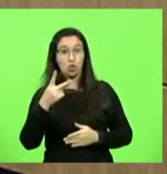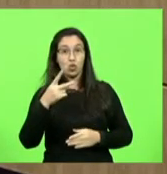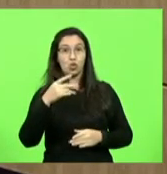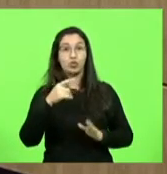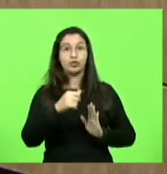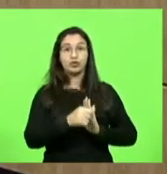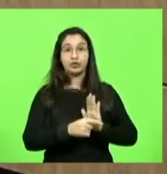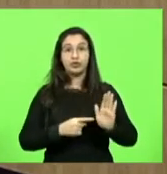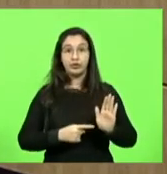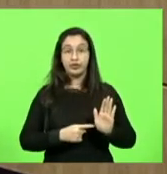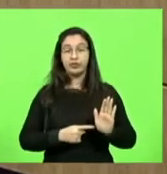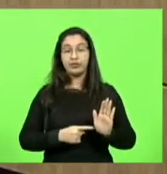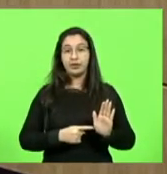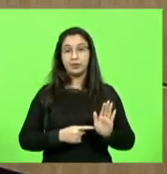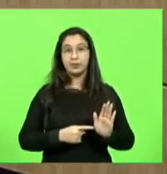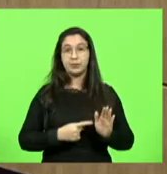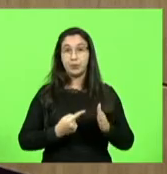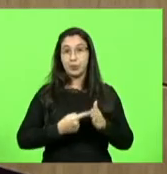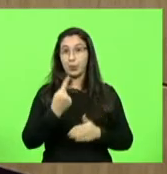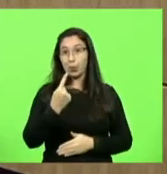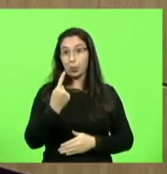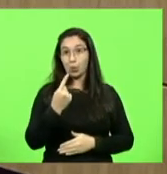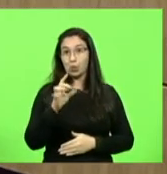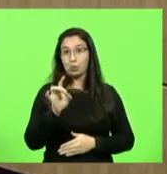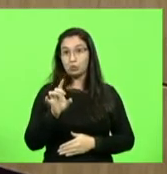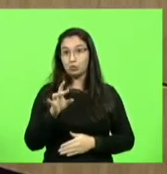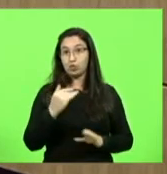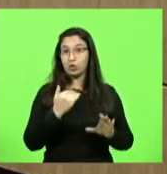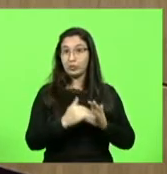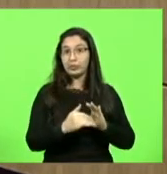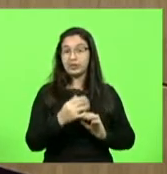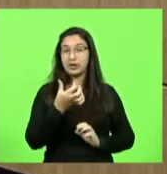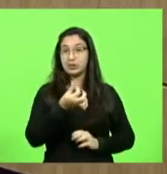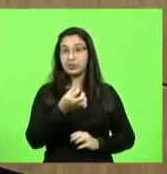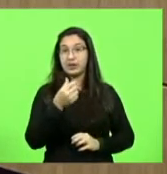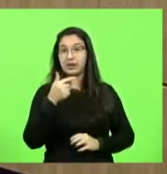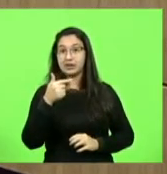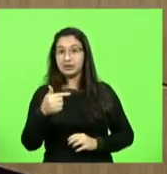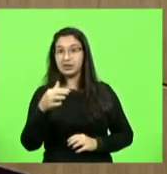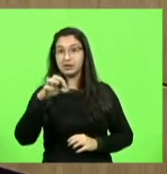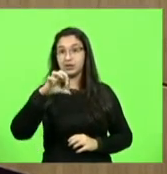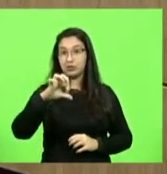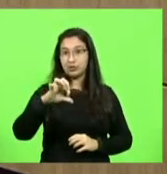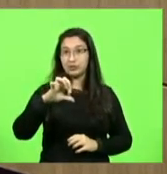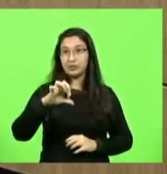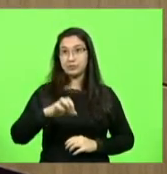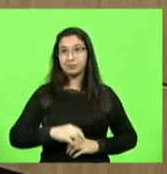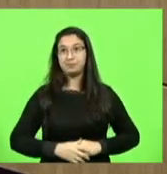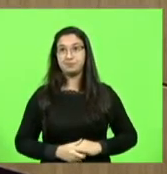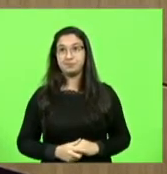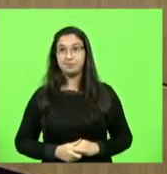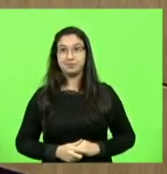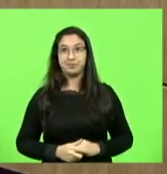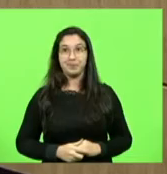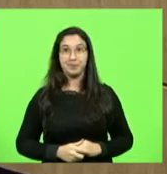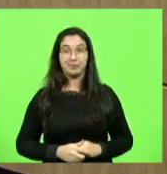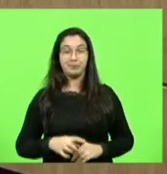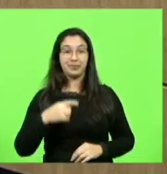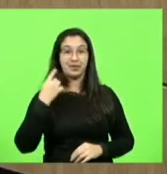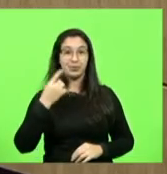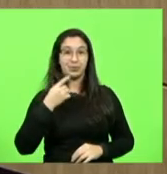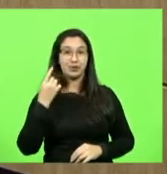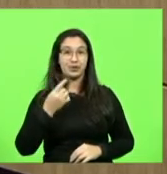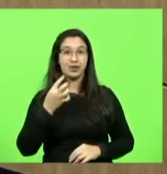tarde de hoje. Estamos votando agora somente a mensagem de veto 679. Com a palavra o deputado Fernando Krelink.